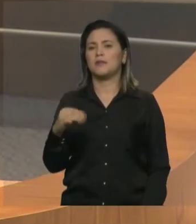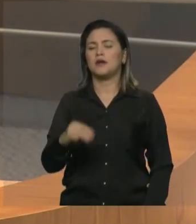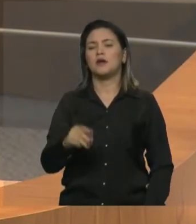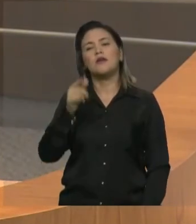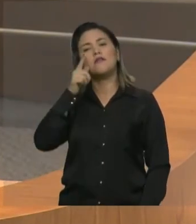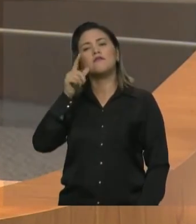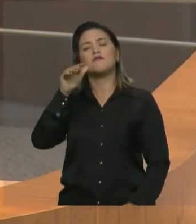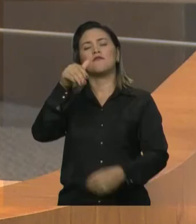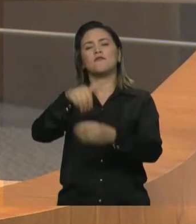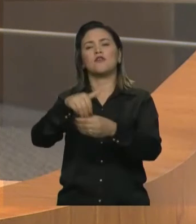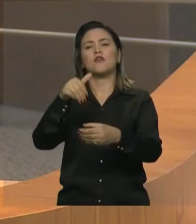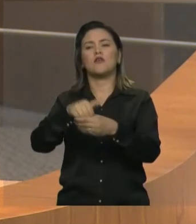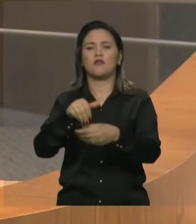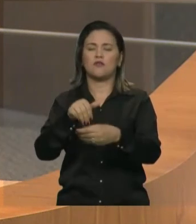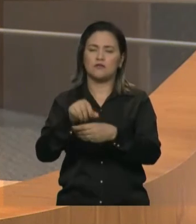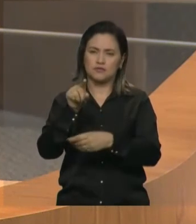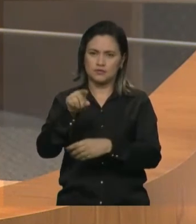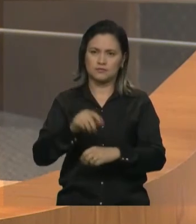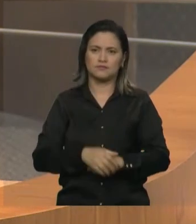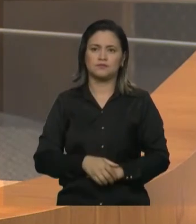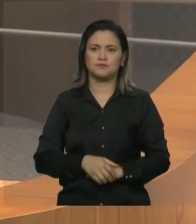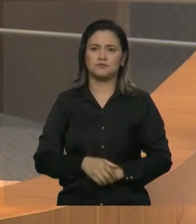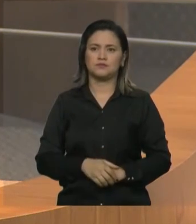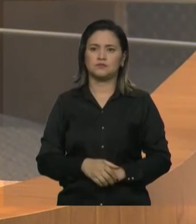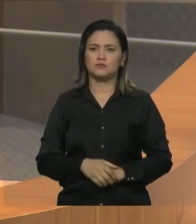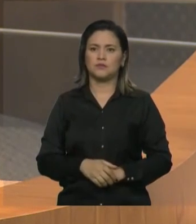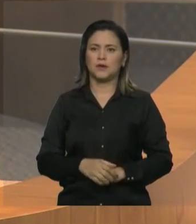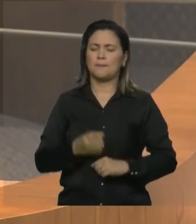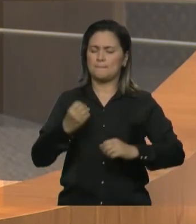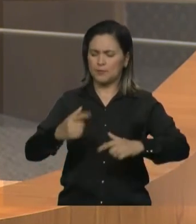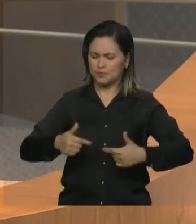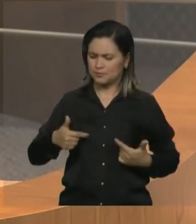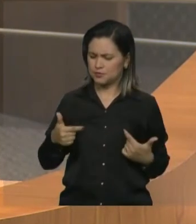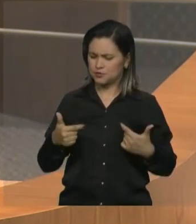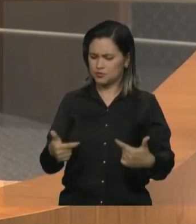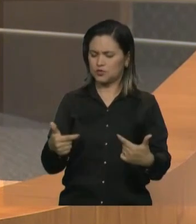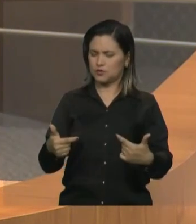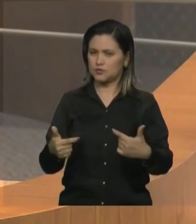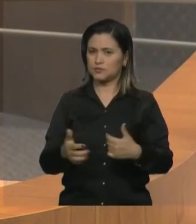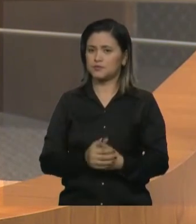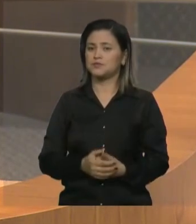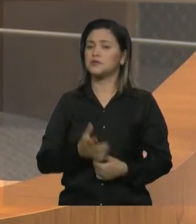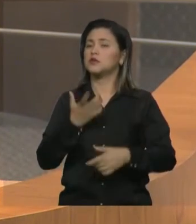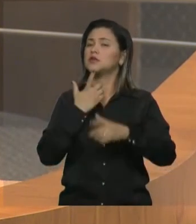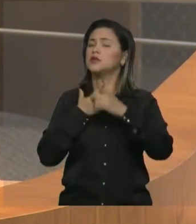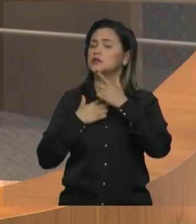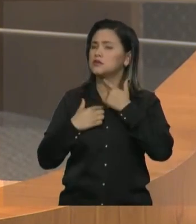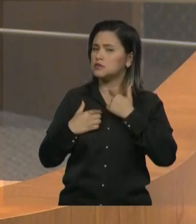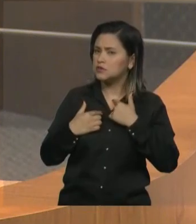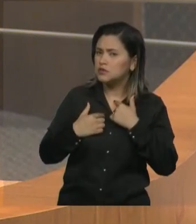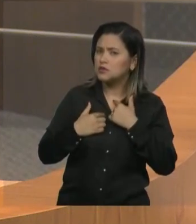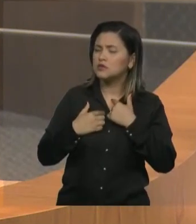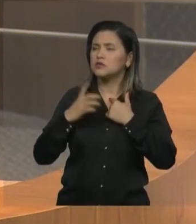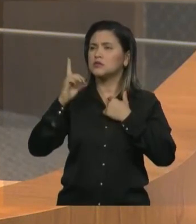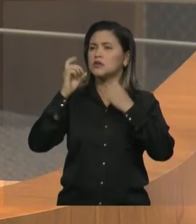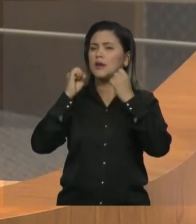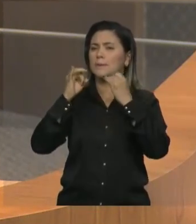boa sorte na tua caminhada eu te desejo e peço a deus e rogo a deus que te abençoe e abençoe sua trajetória